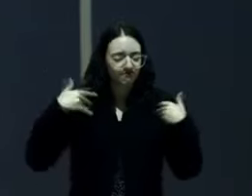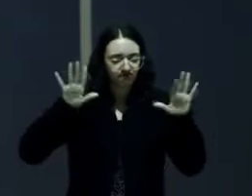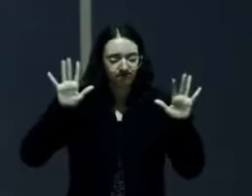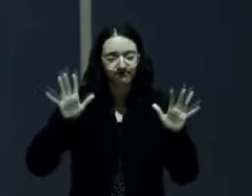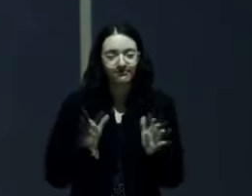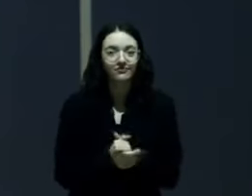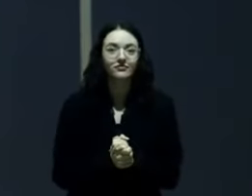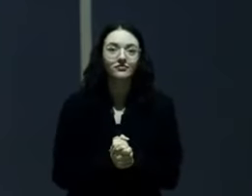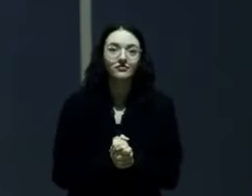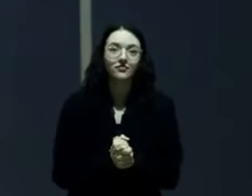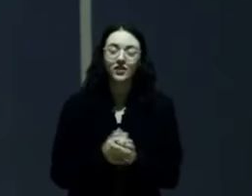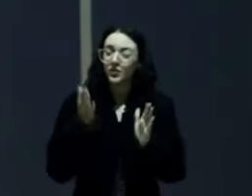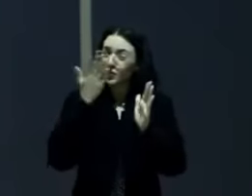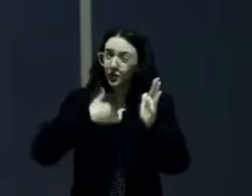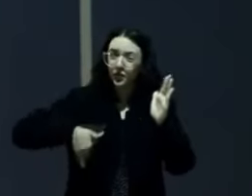Tudo tem